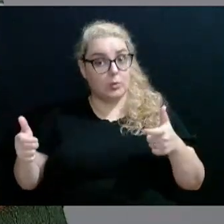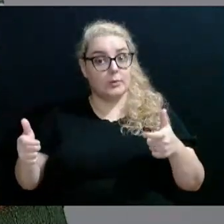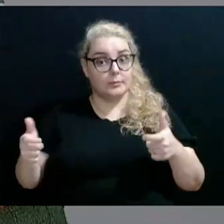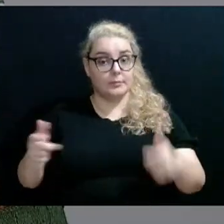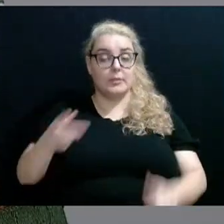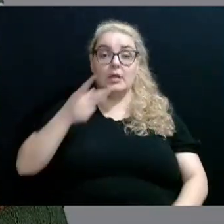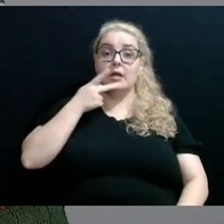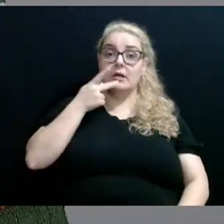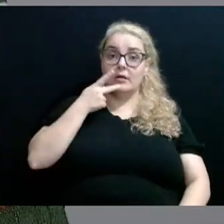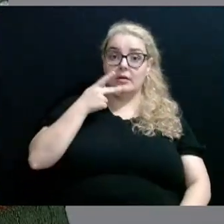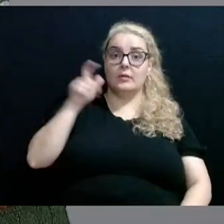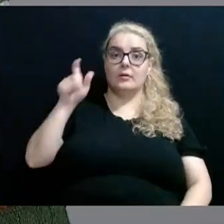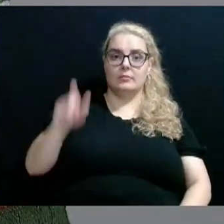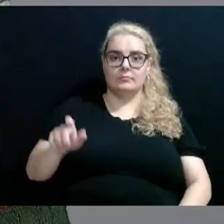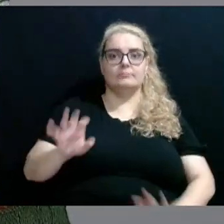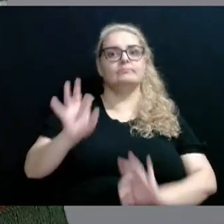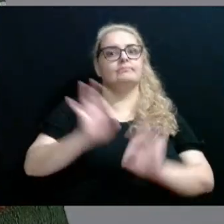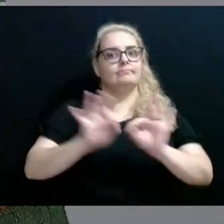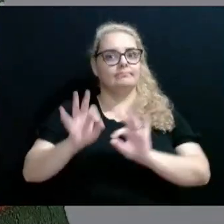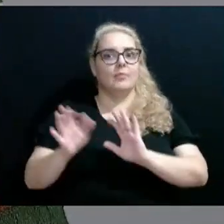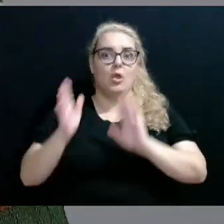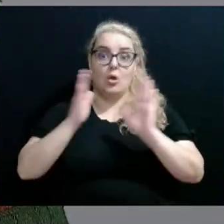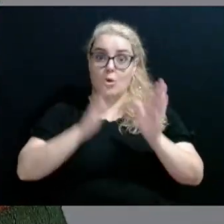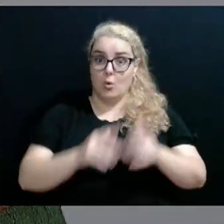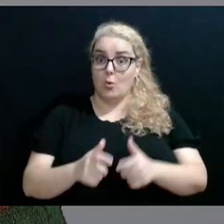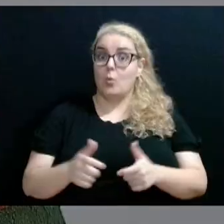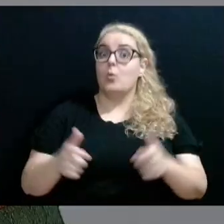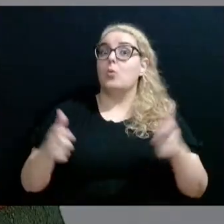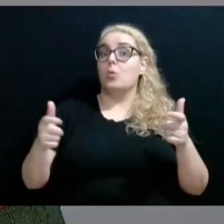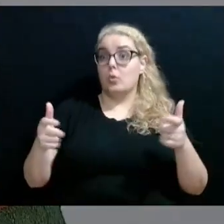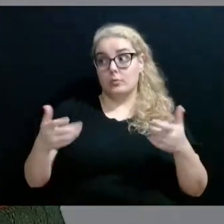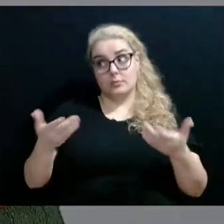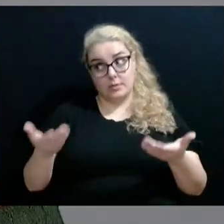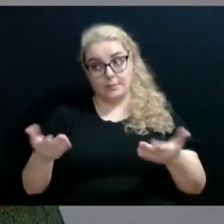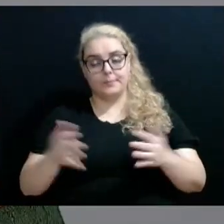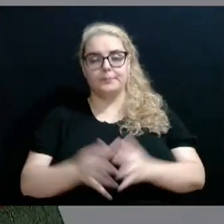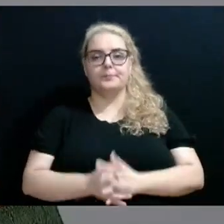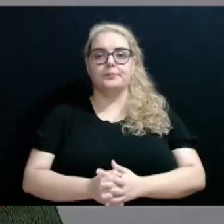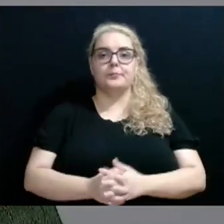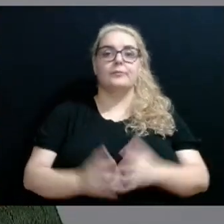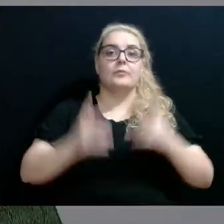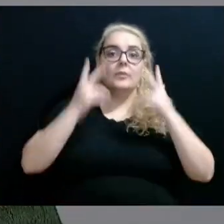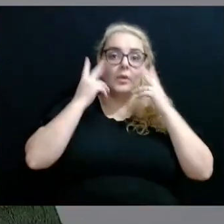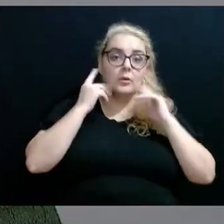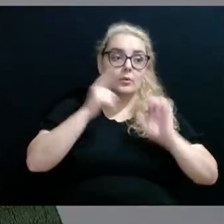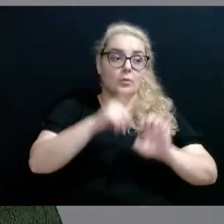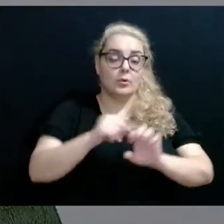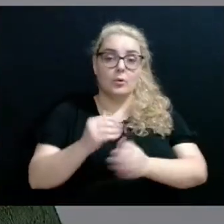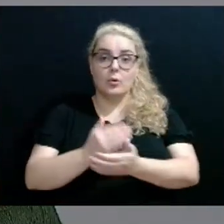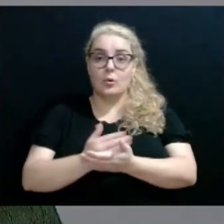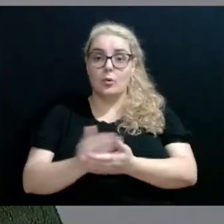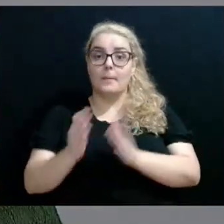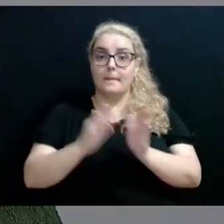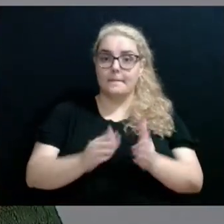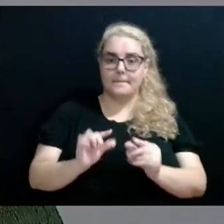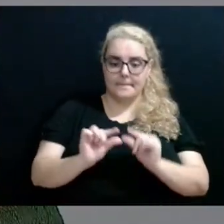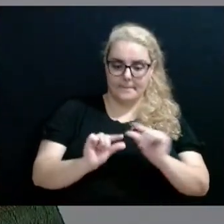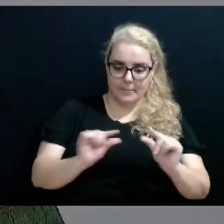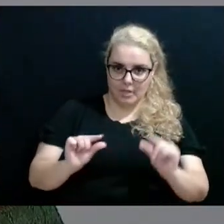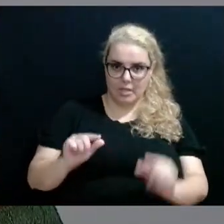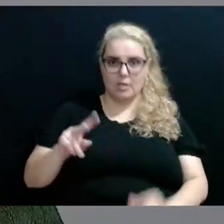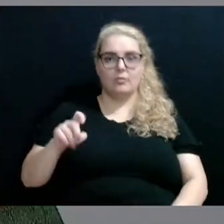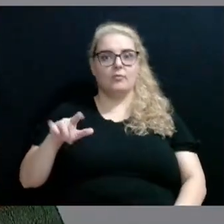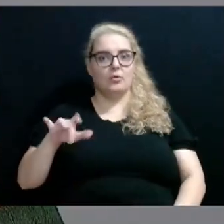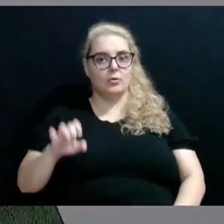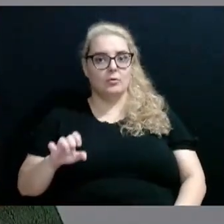pessoa tem que estar preparada para produzir um volume maior, né? Geralmente as empreendedoras começam produzindo pequeno volume e